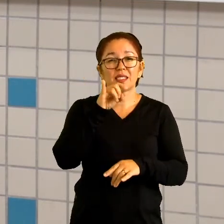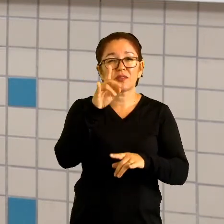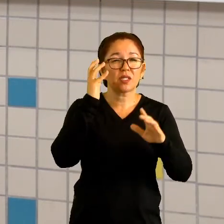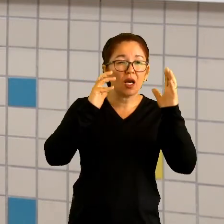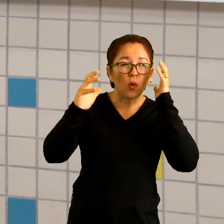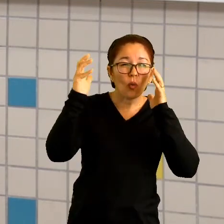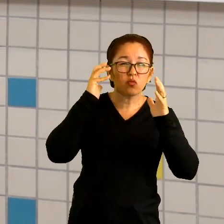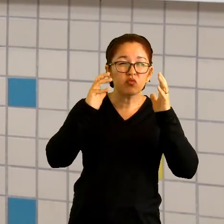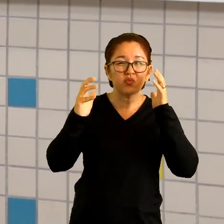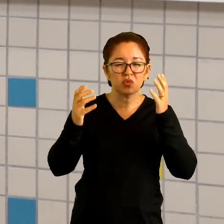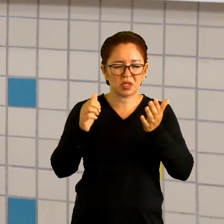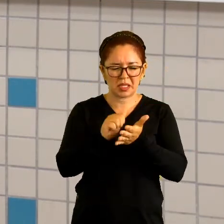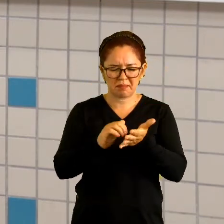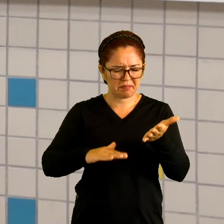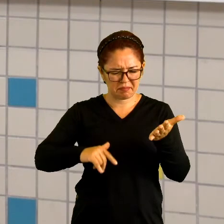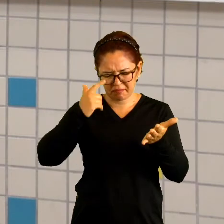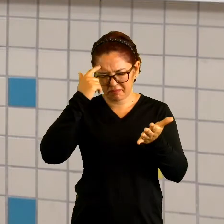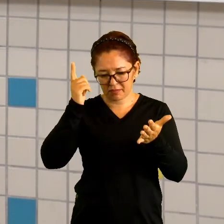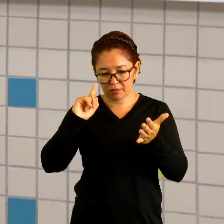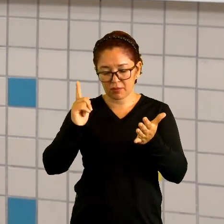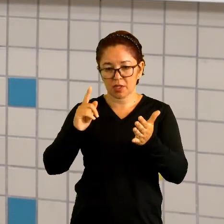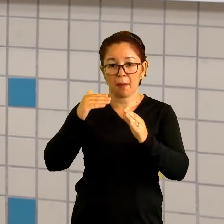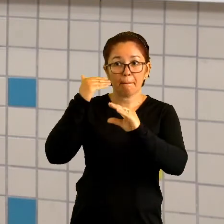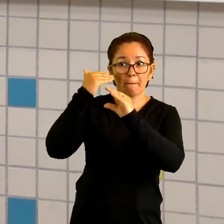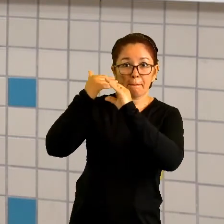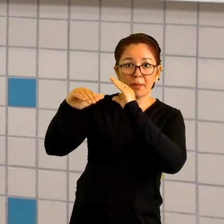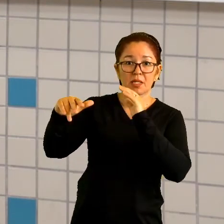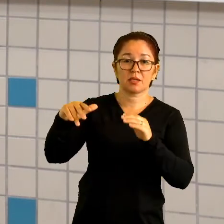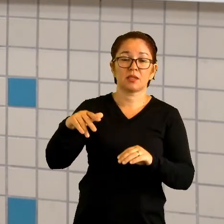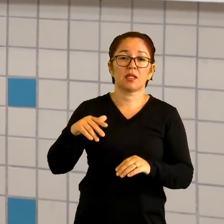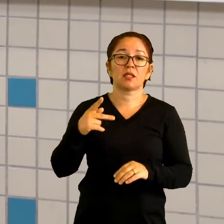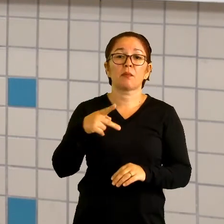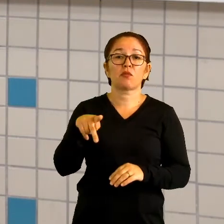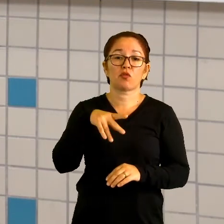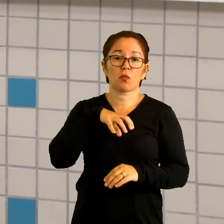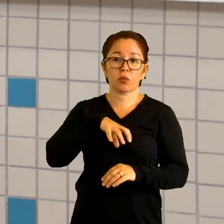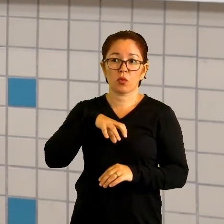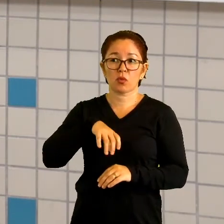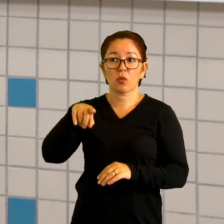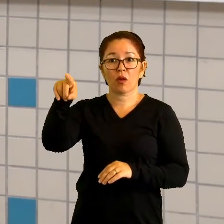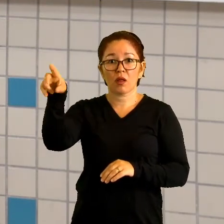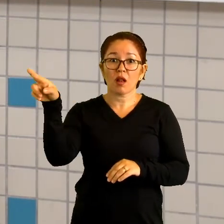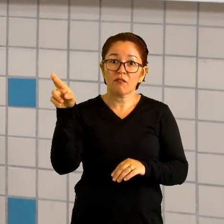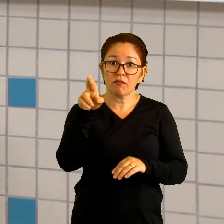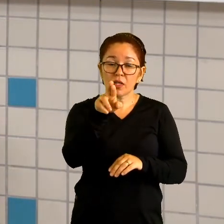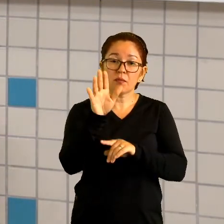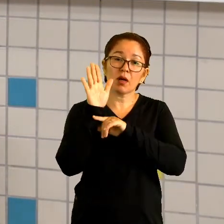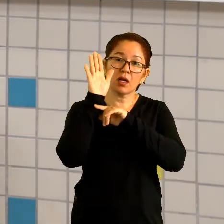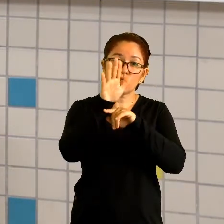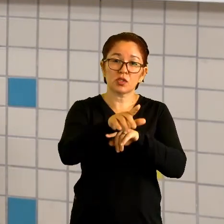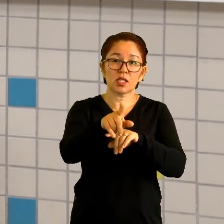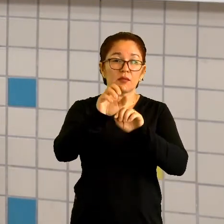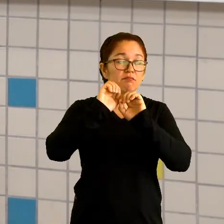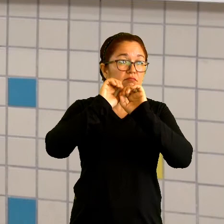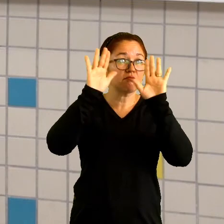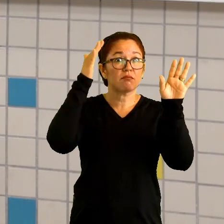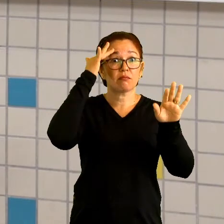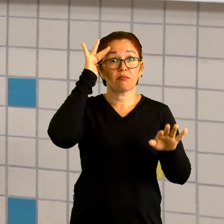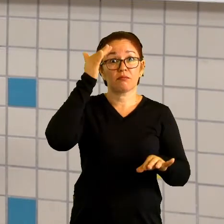de português, sua professora de língua portuguesa, eu tenho certeza que ela encontrará uma maneira de esclarecer a aula para